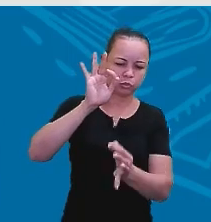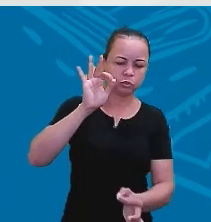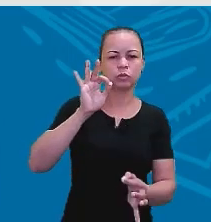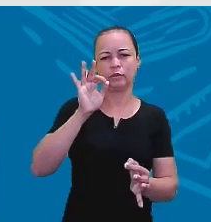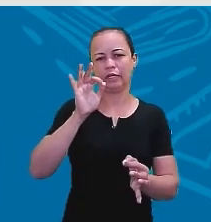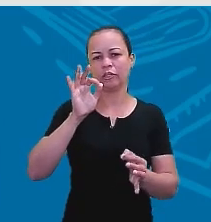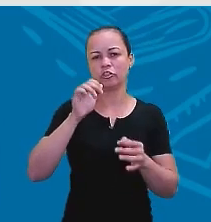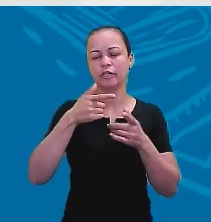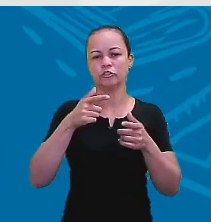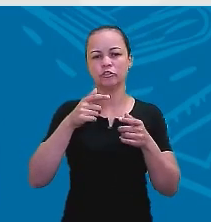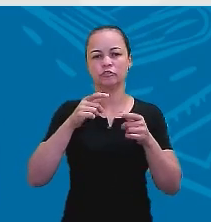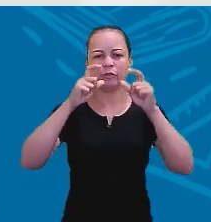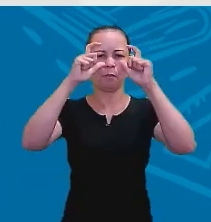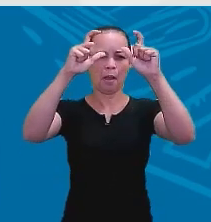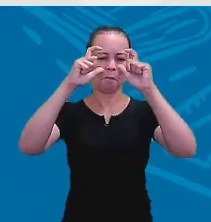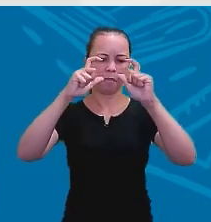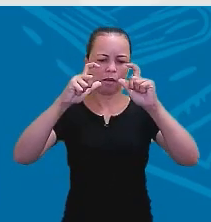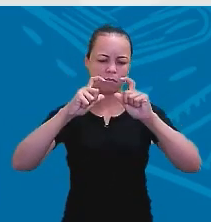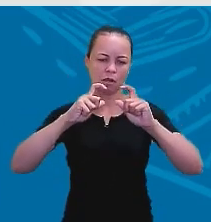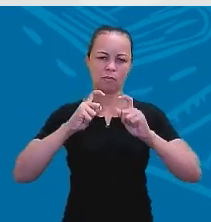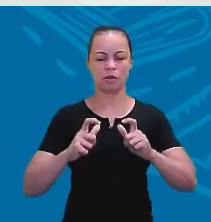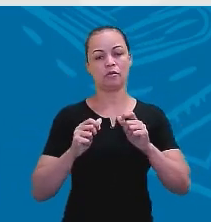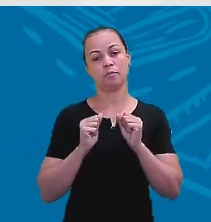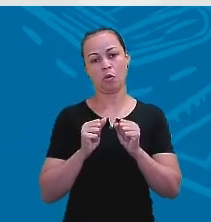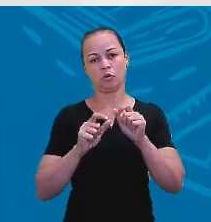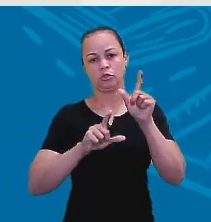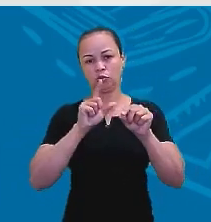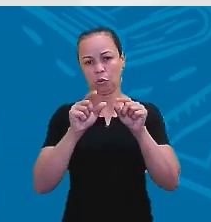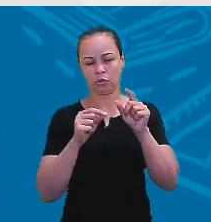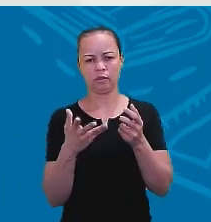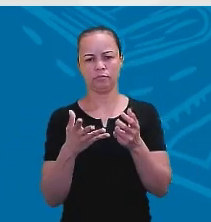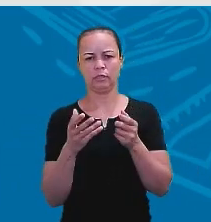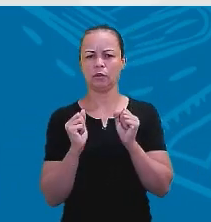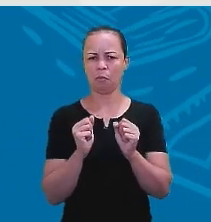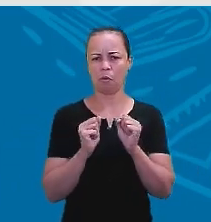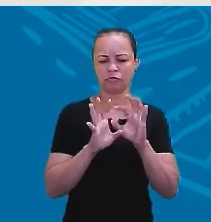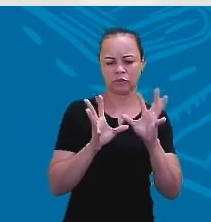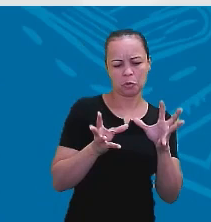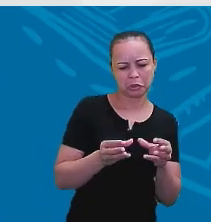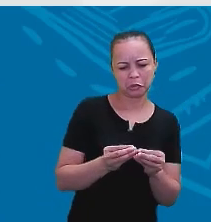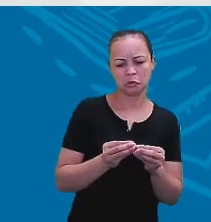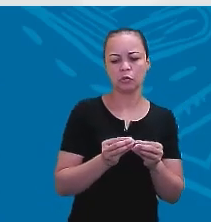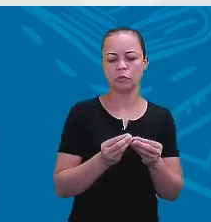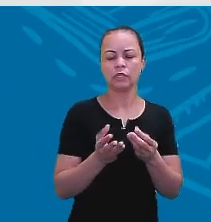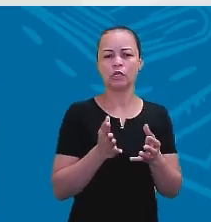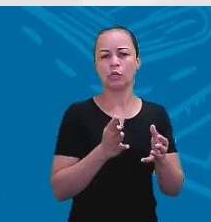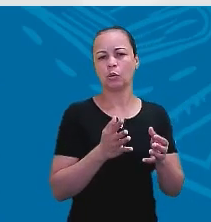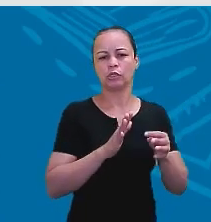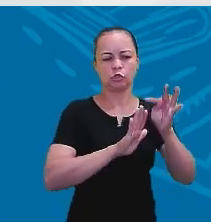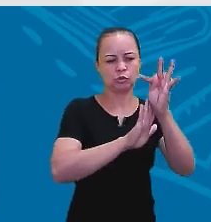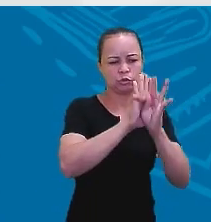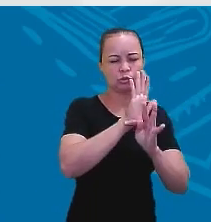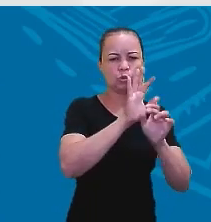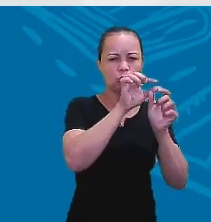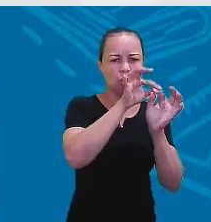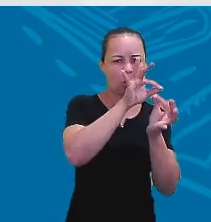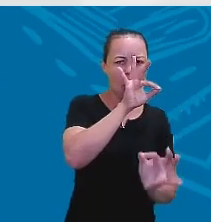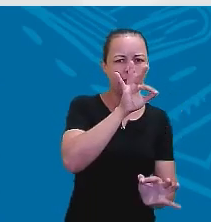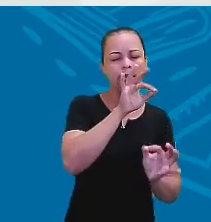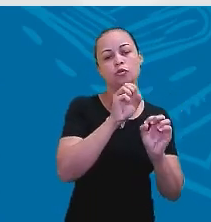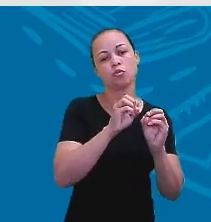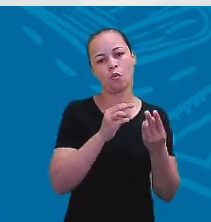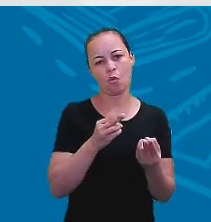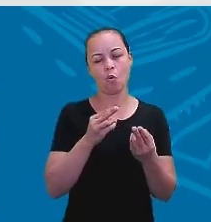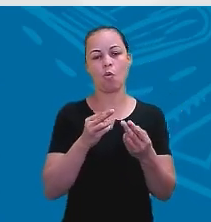por parágrafos, né? Então, aí você pode escolher. Pode fazer o resumo tanto por texto corrido ou utilizando o mapa mental. E o que é o mapa